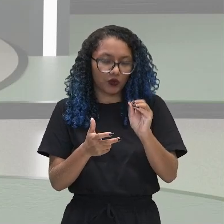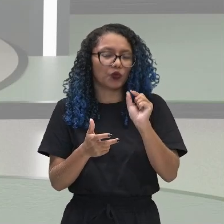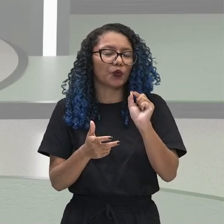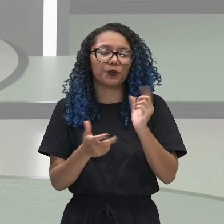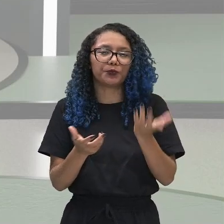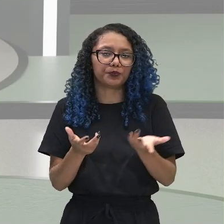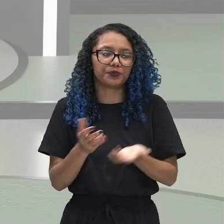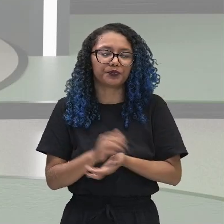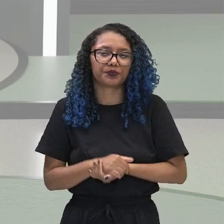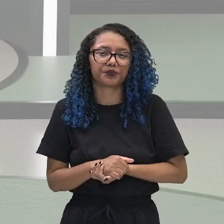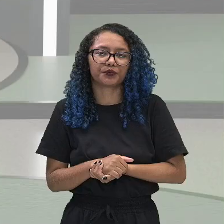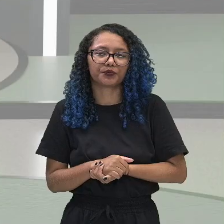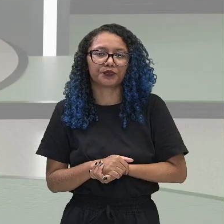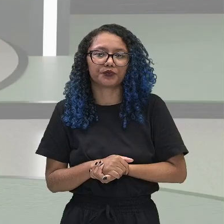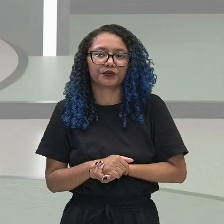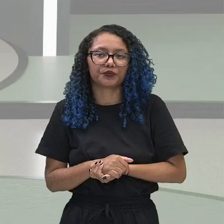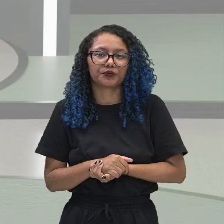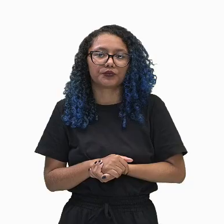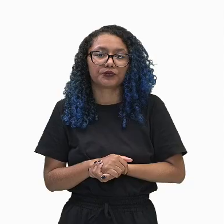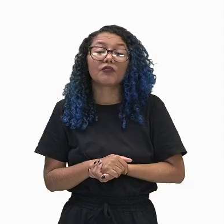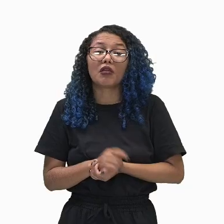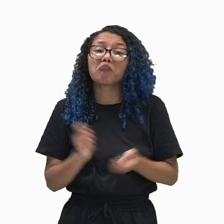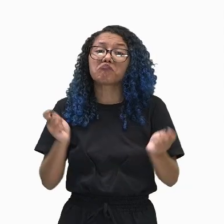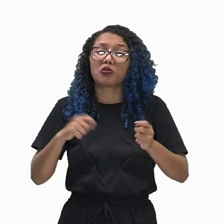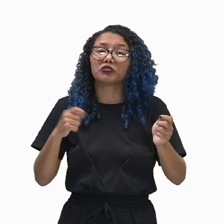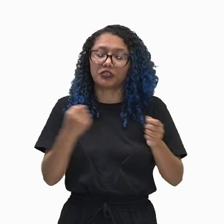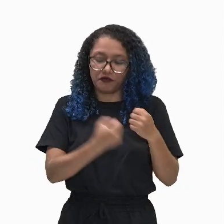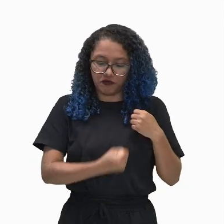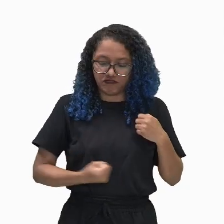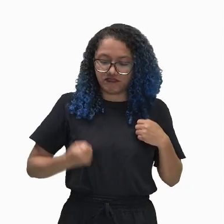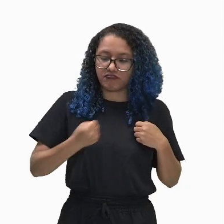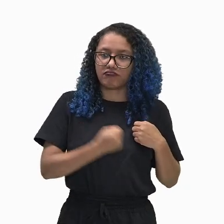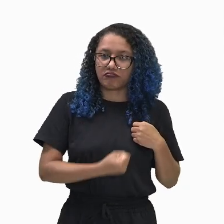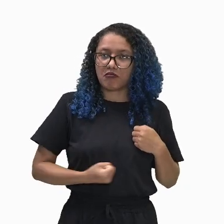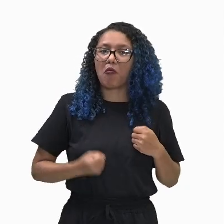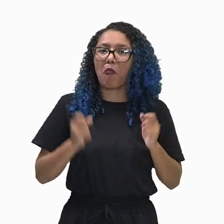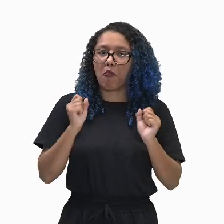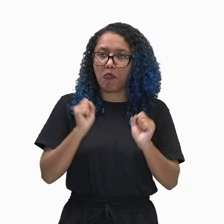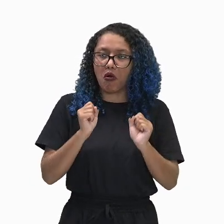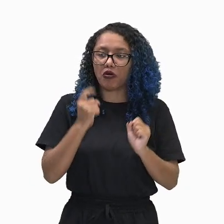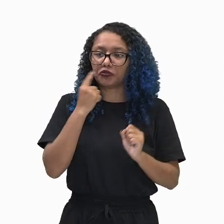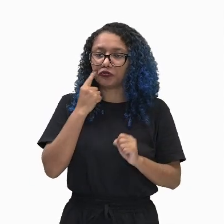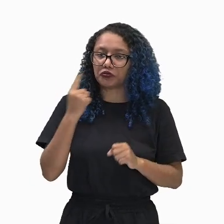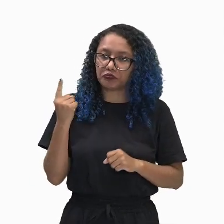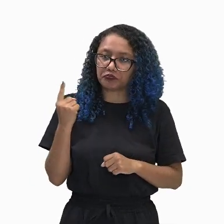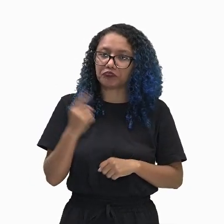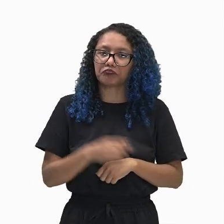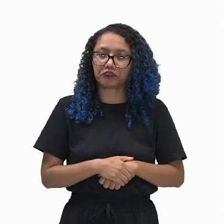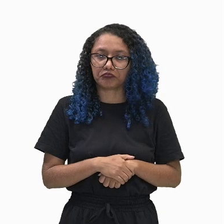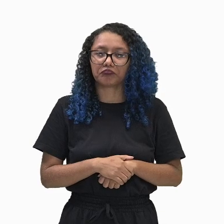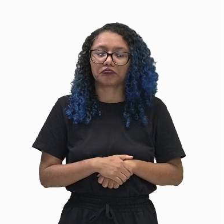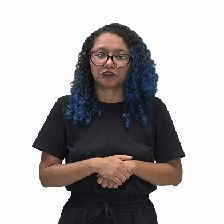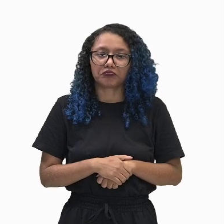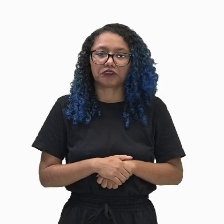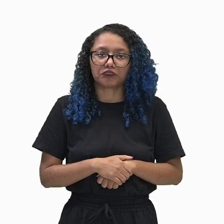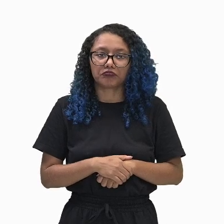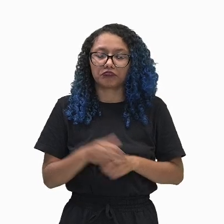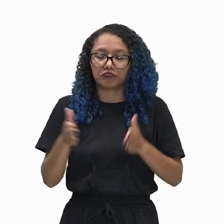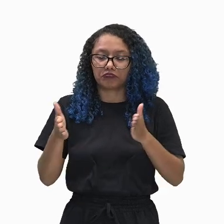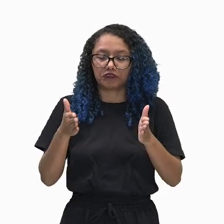ser visto agora com essa ultrassom morfológica. A seguir aí é o segundo trimestre, essa